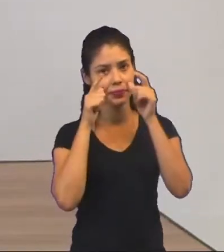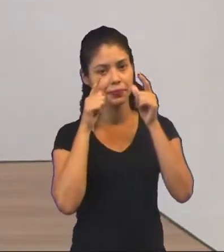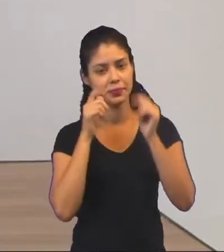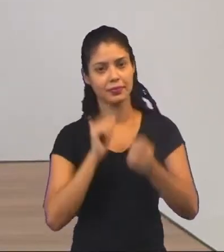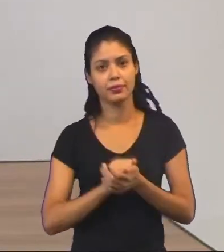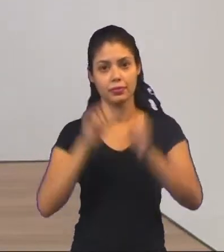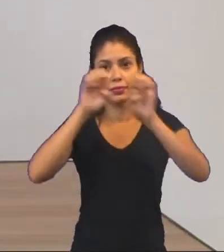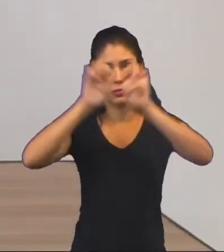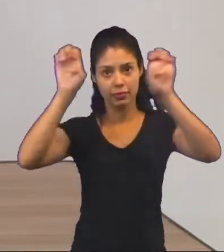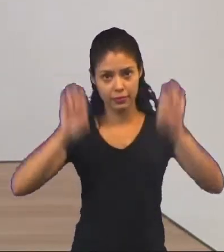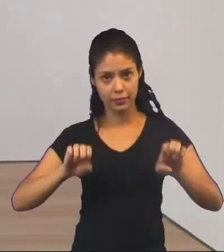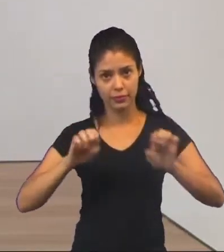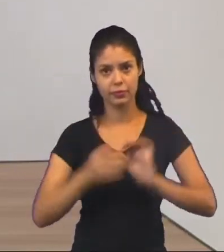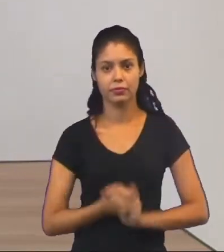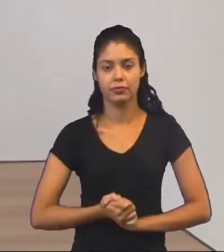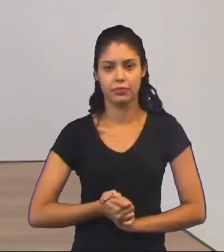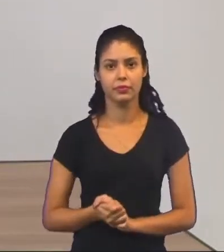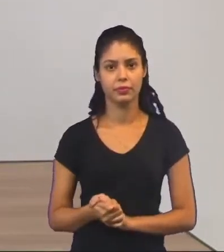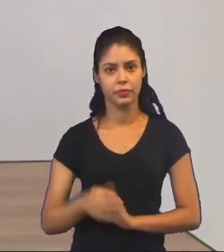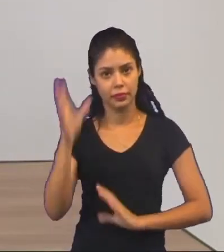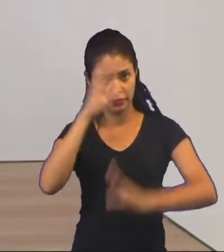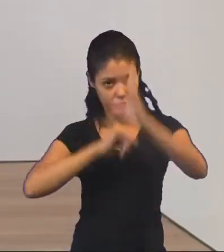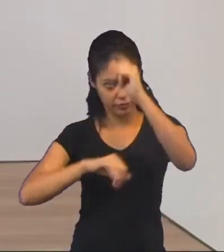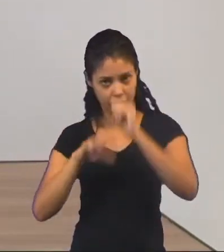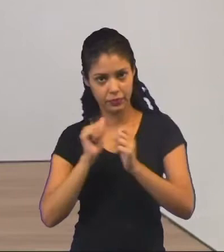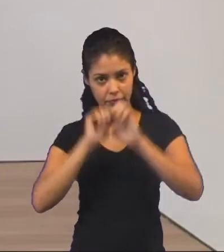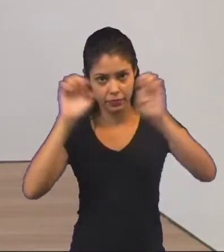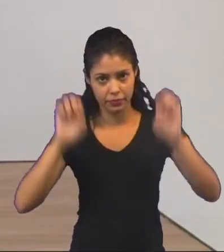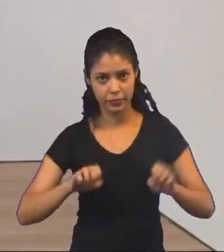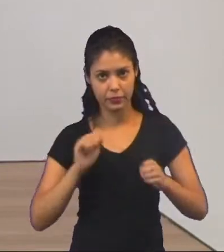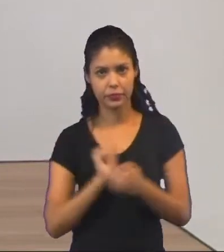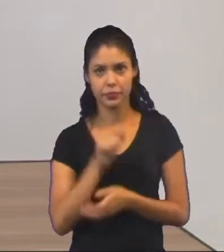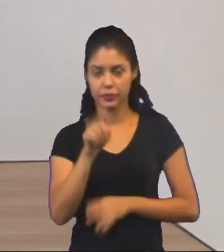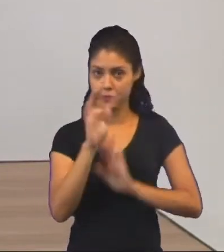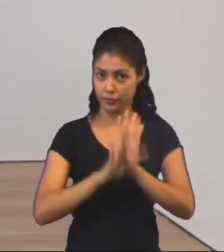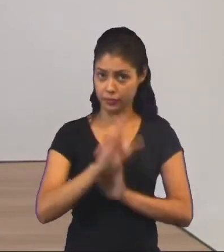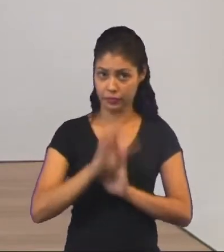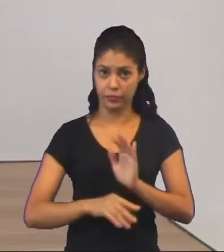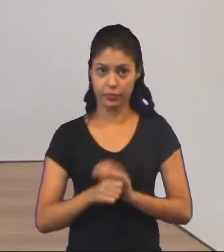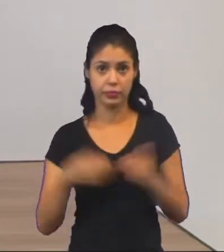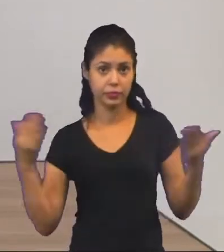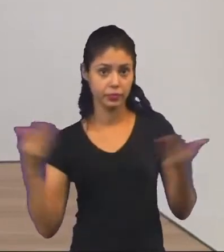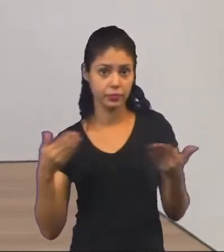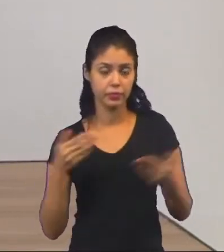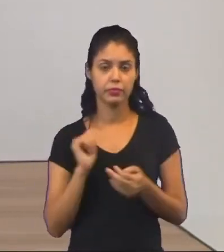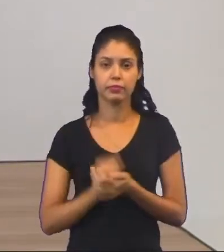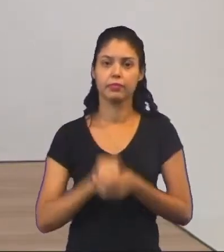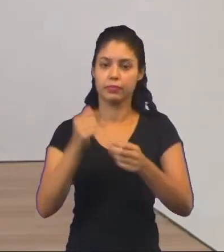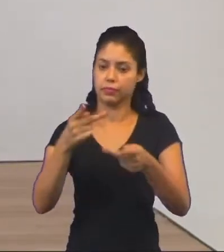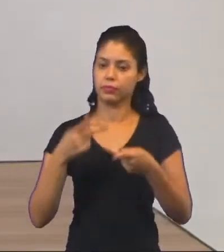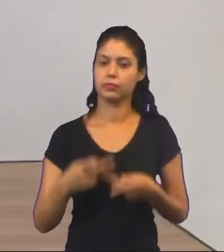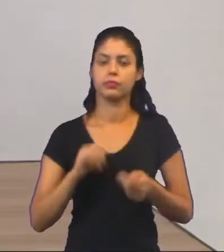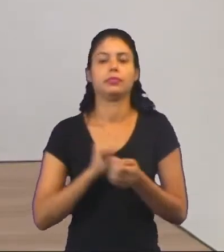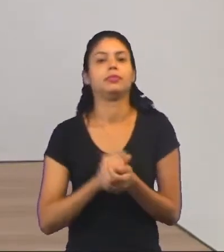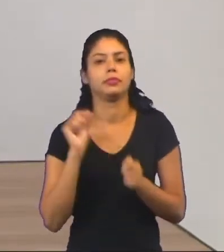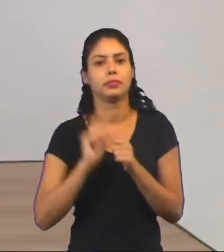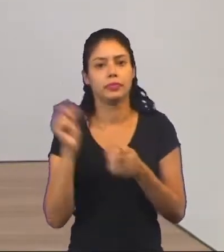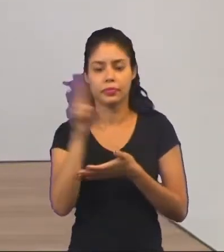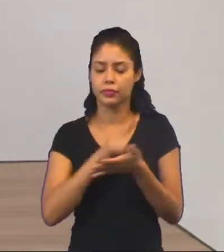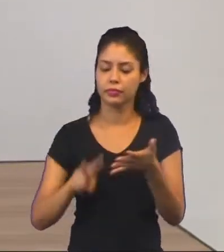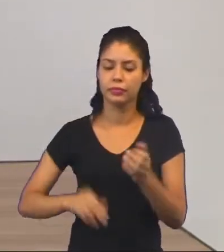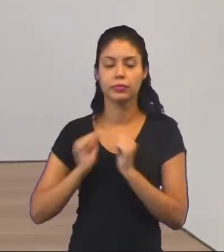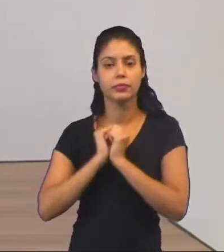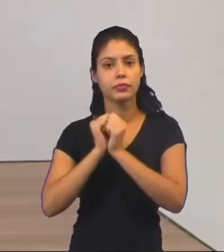aí. A estrutura, né? Nós aprendemos sobre a estrutura desse tipo de texto. Agora, eu quero te convidar a fazer a